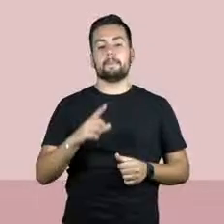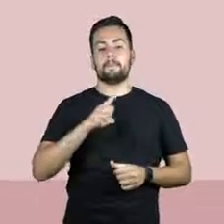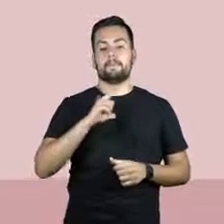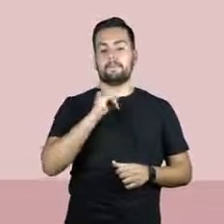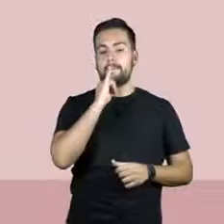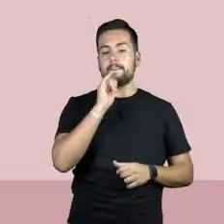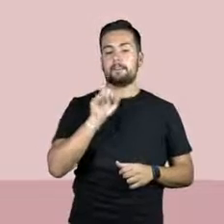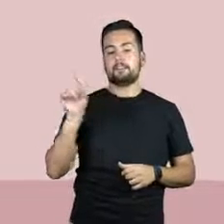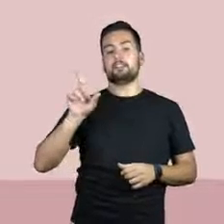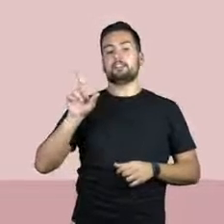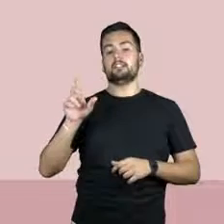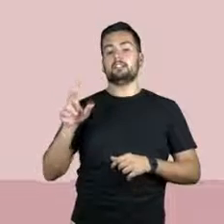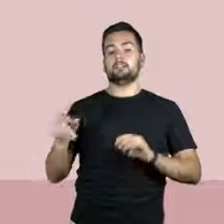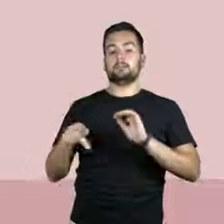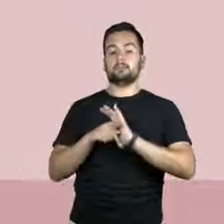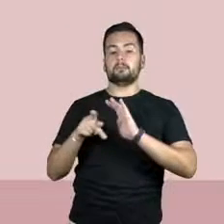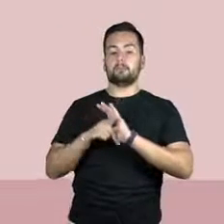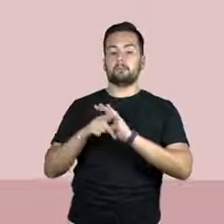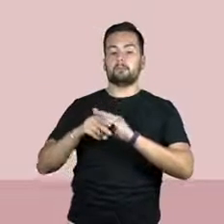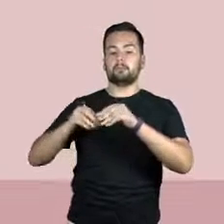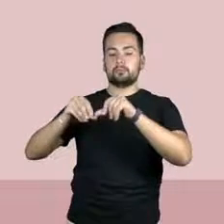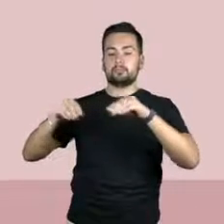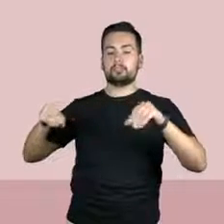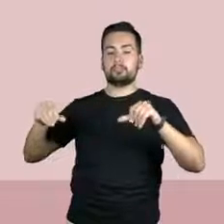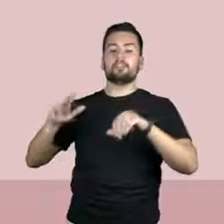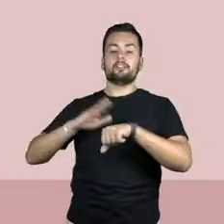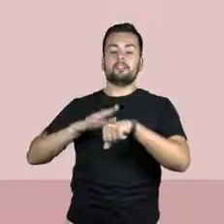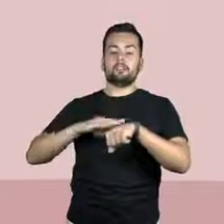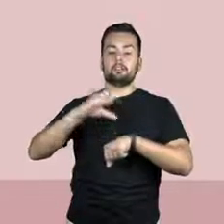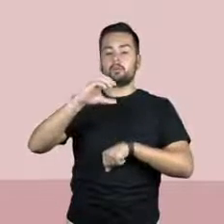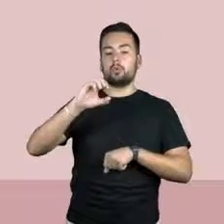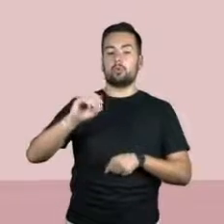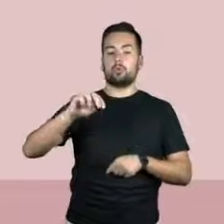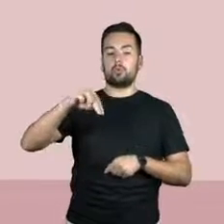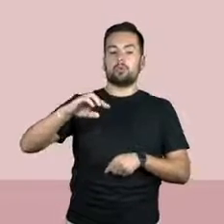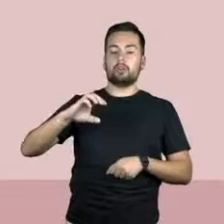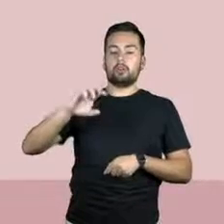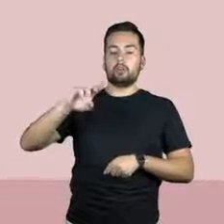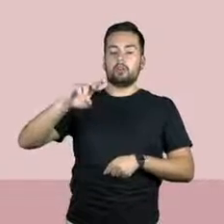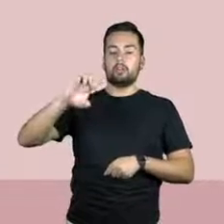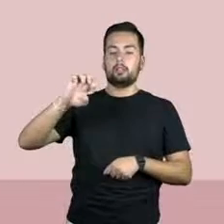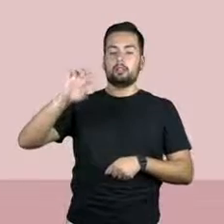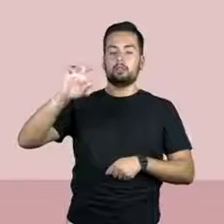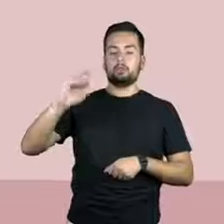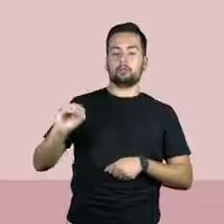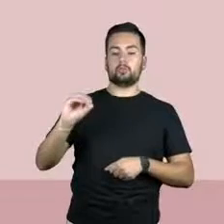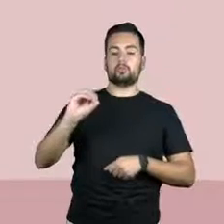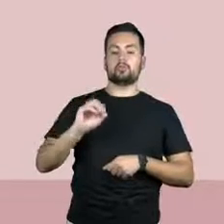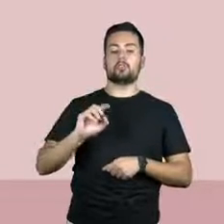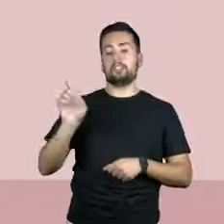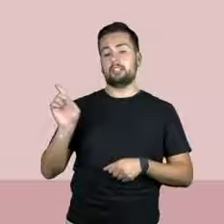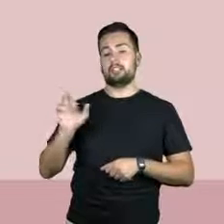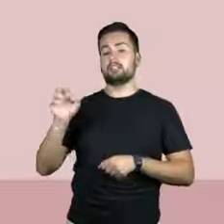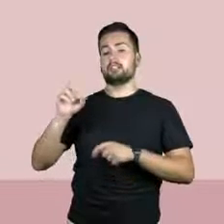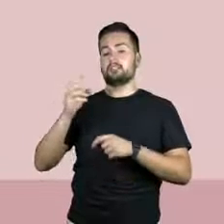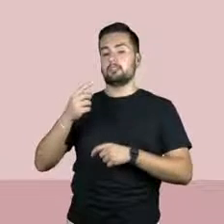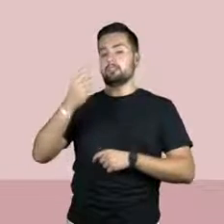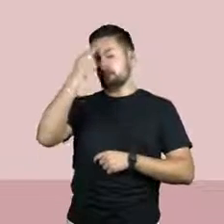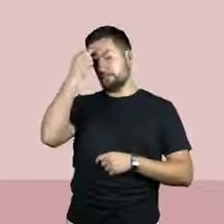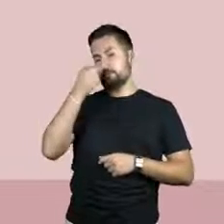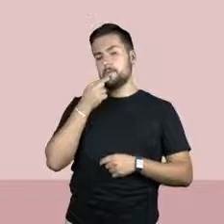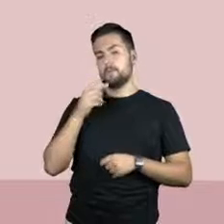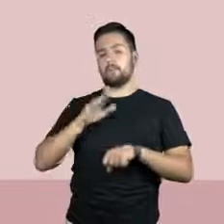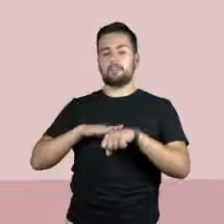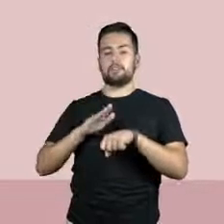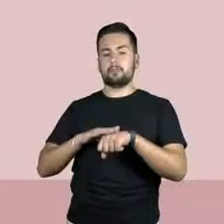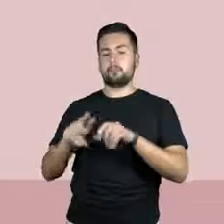solo grampeado, né? Um exemplo de solo grampeado, é um modelo de contenção que é muito utilizado para conter alguns